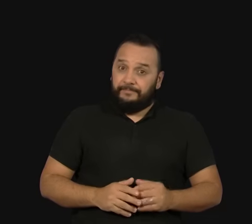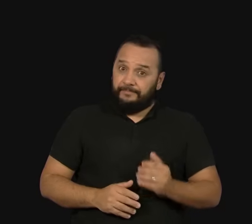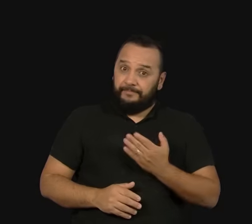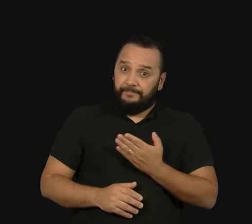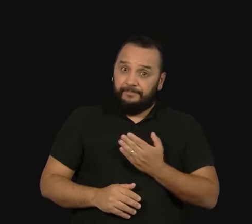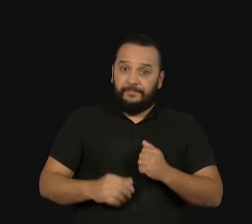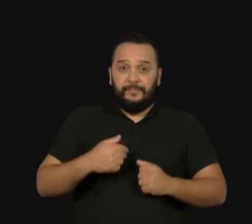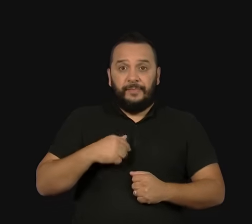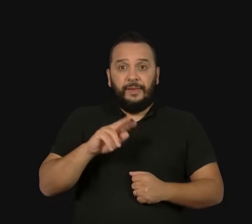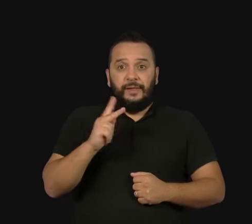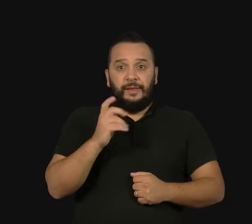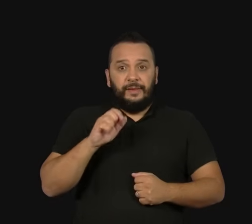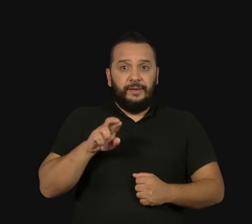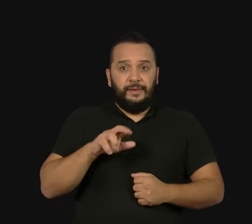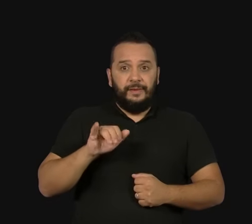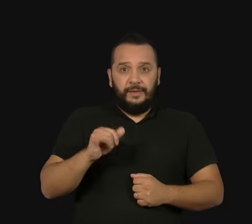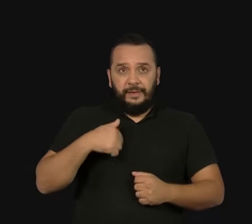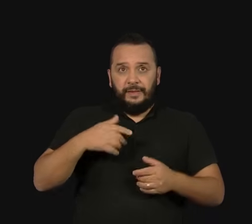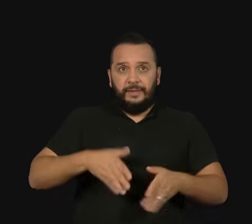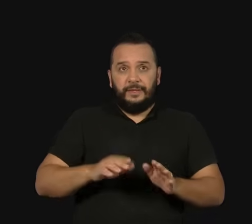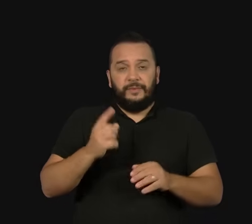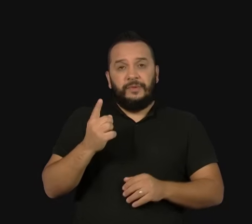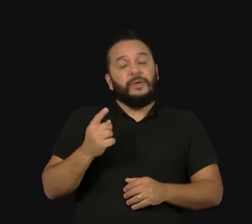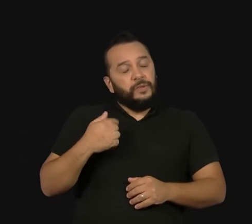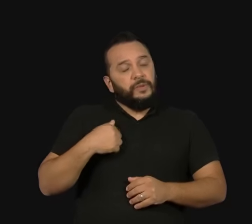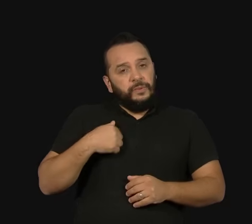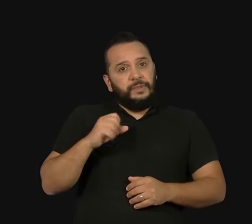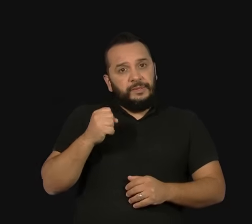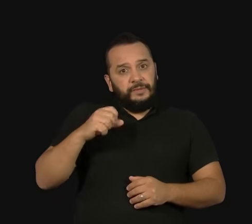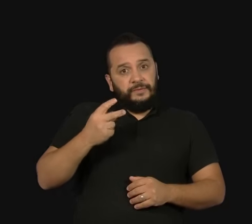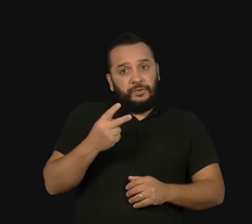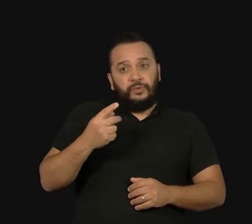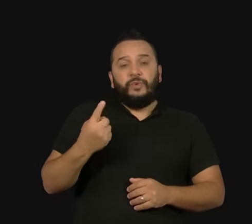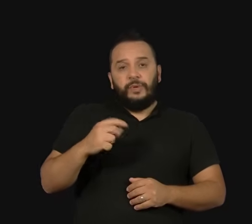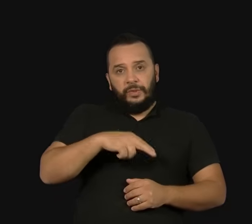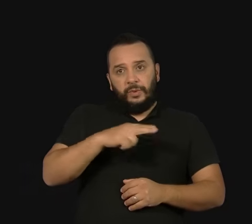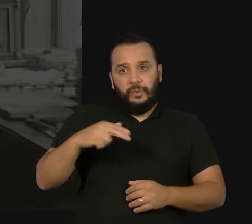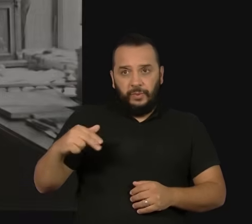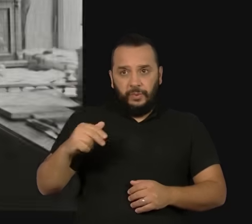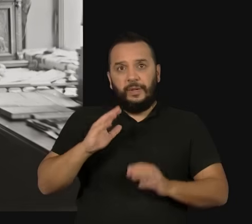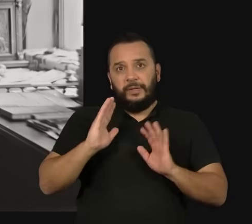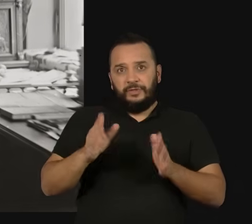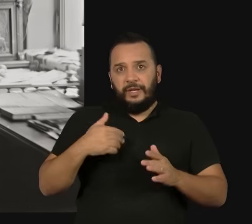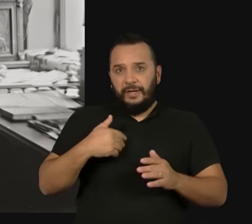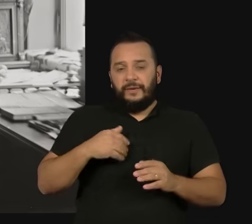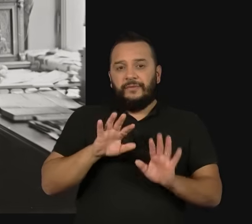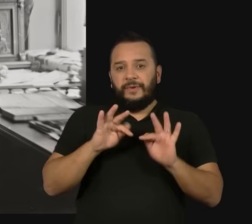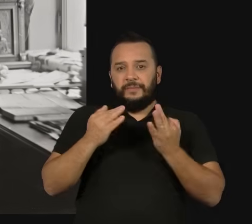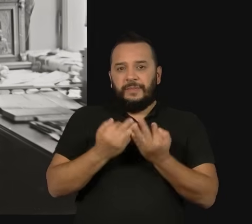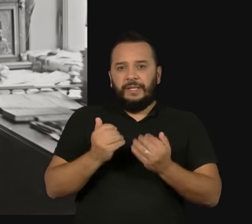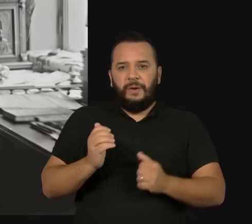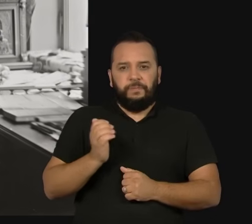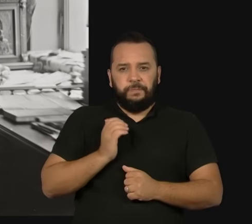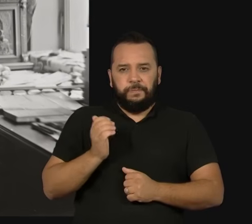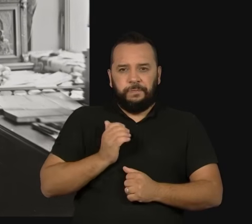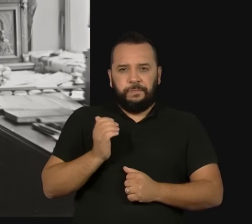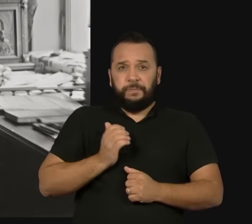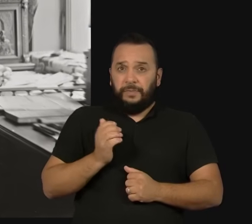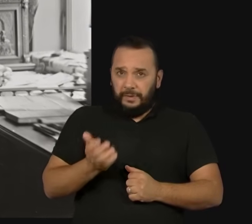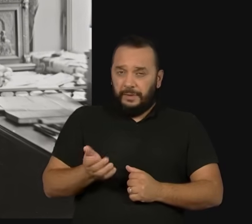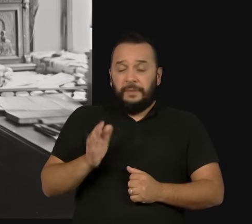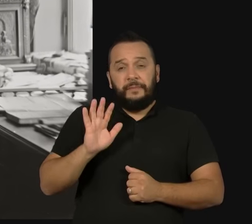Henrik Ibsen nasceu em 1828 na Noruega, numa família da alta burguesia local, mas que